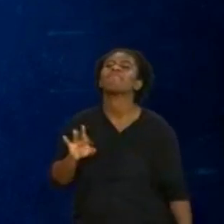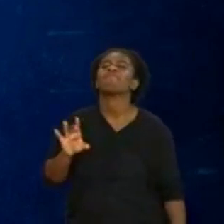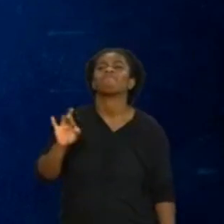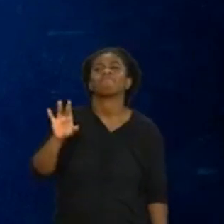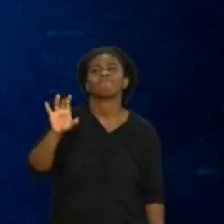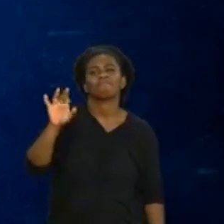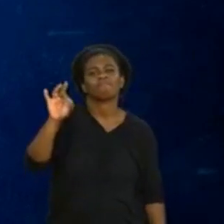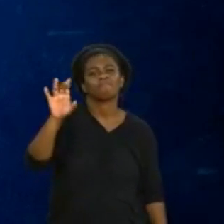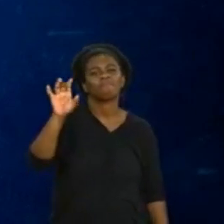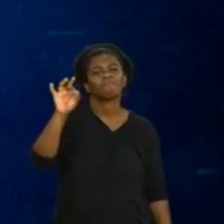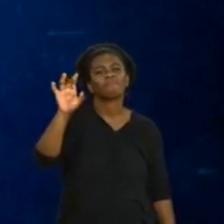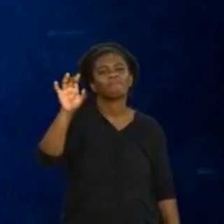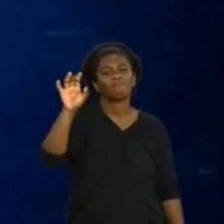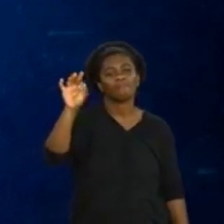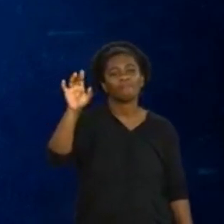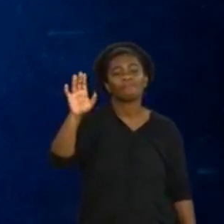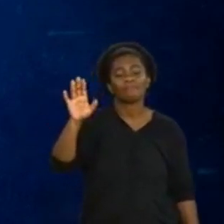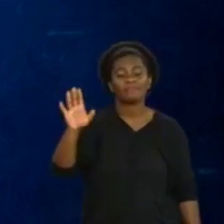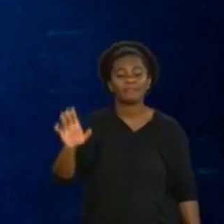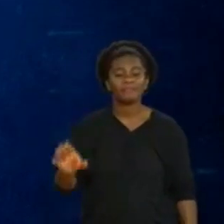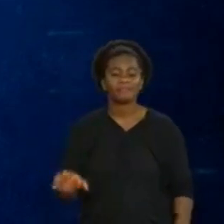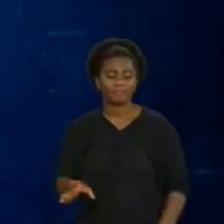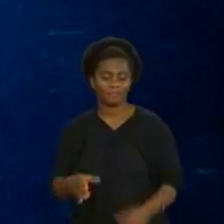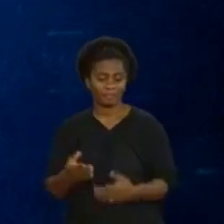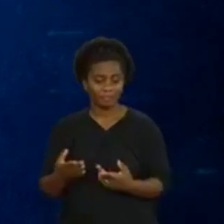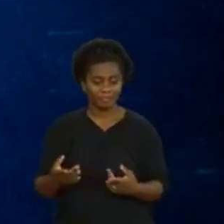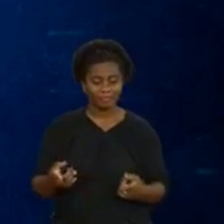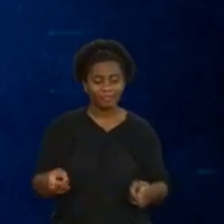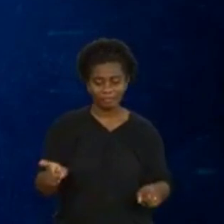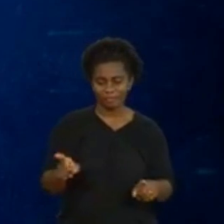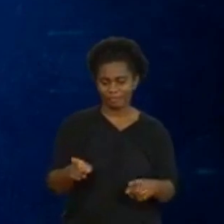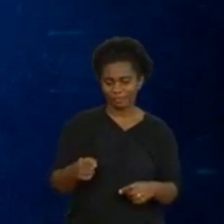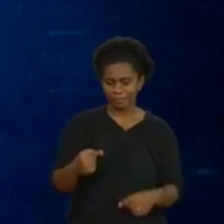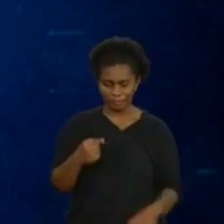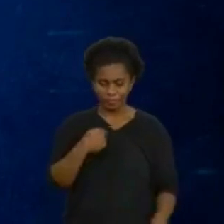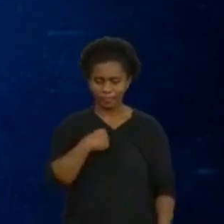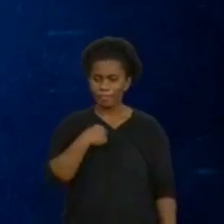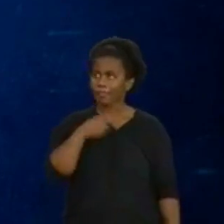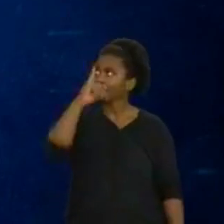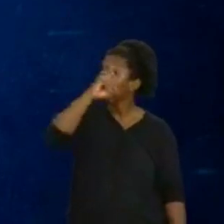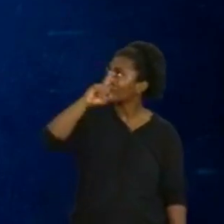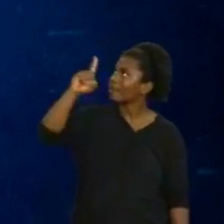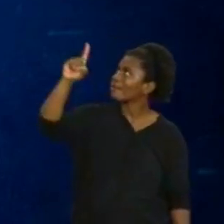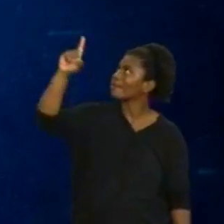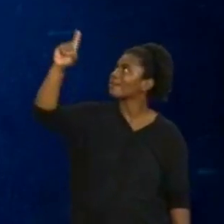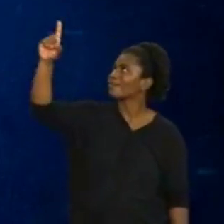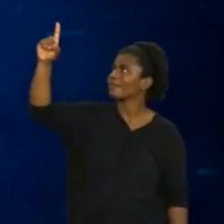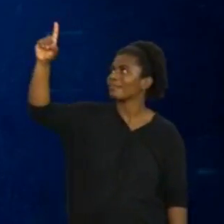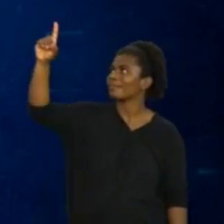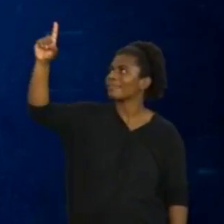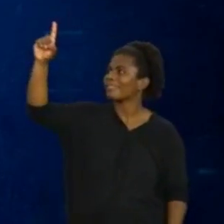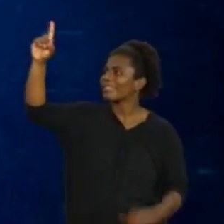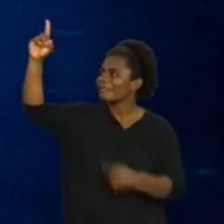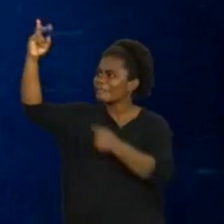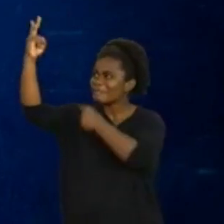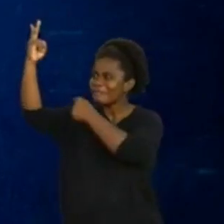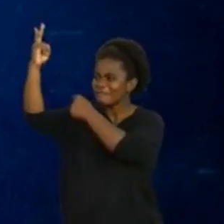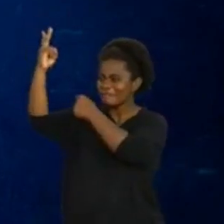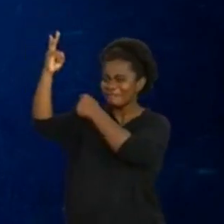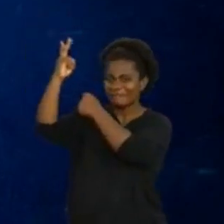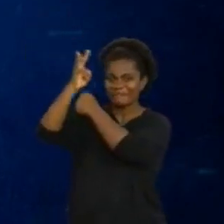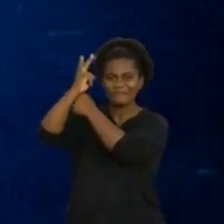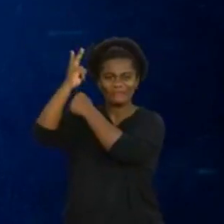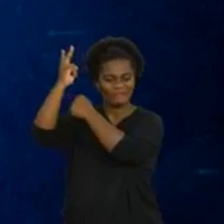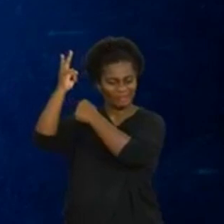Especial. Cante, eu tenho um Deus. Eu tenho. Você tem Deus, minha amiga. Então você tem tudo. Que cuida de mim. Você